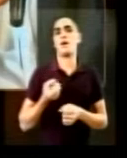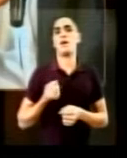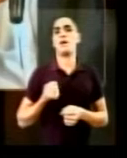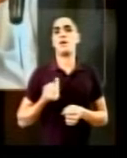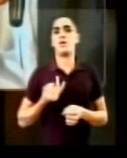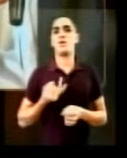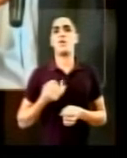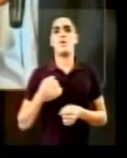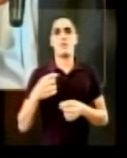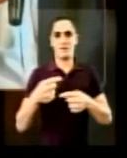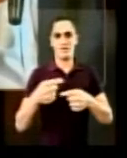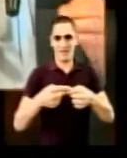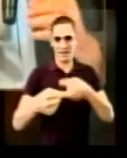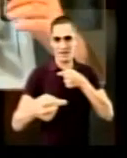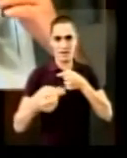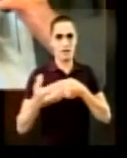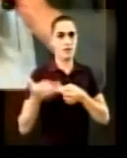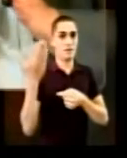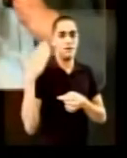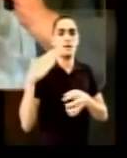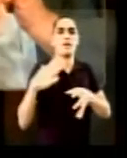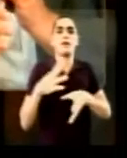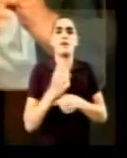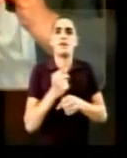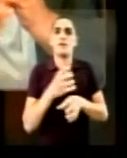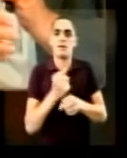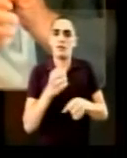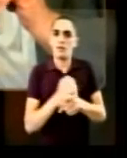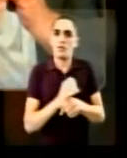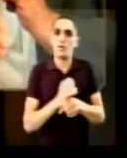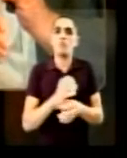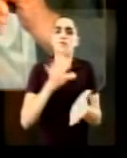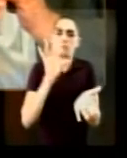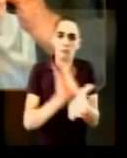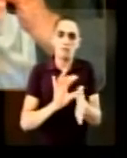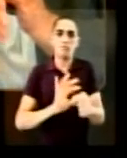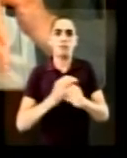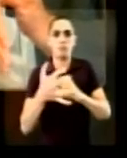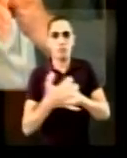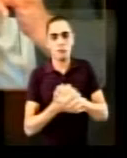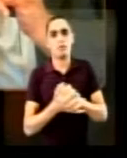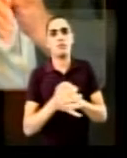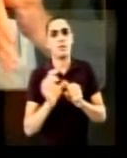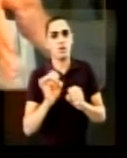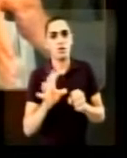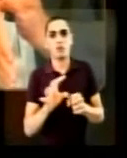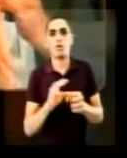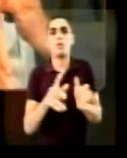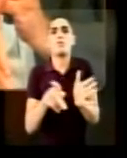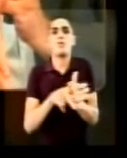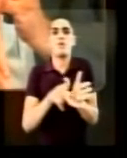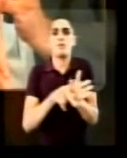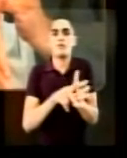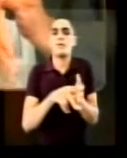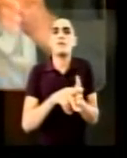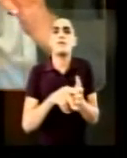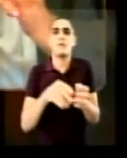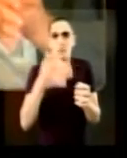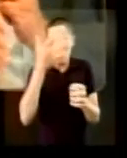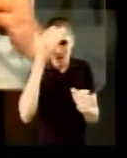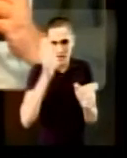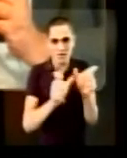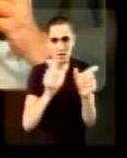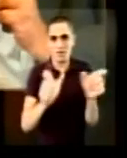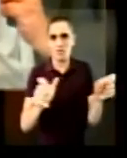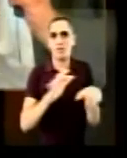por PCR, ou seja, aquele que tem doença ativa no momento da colheita, que é